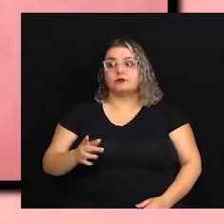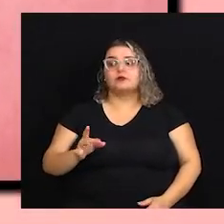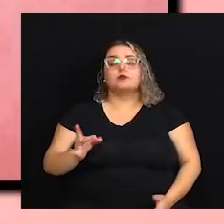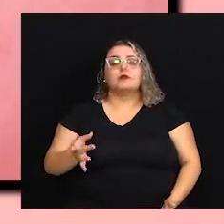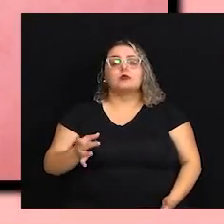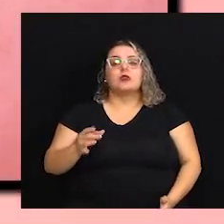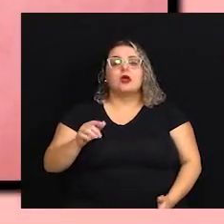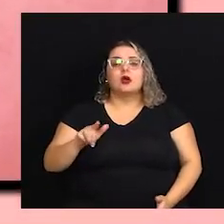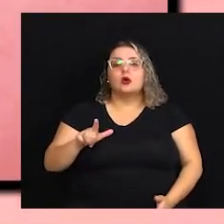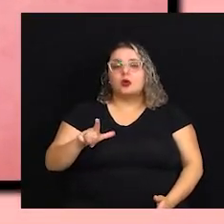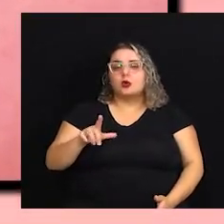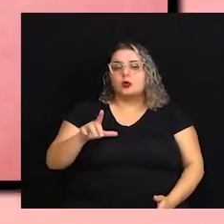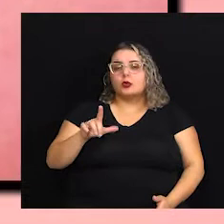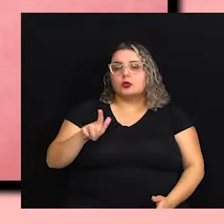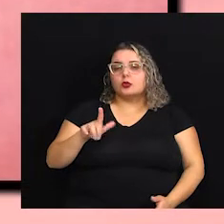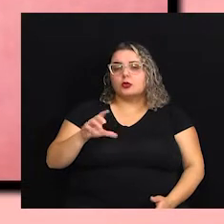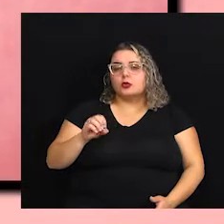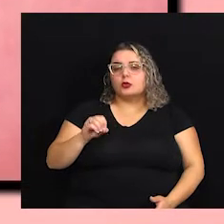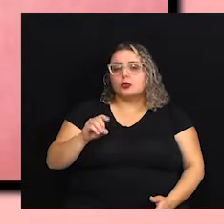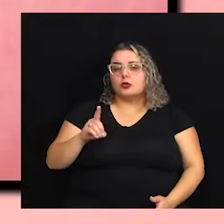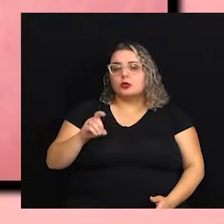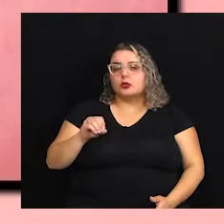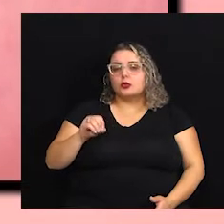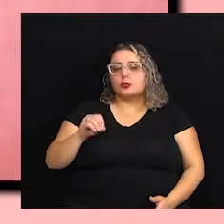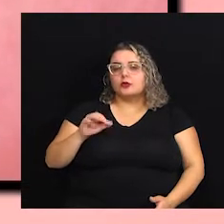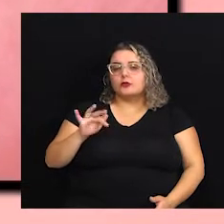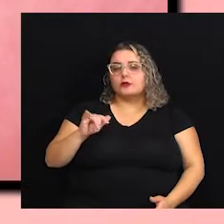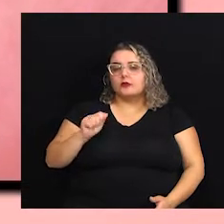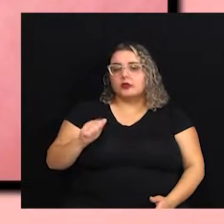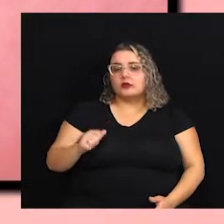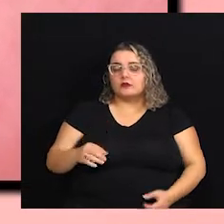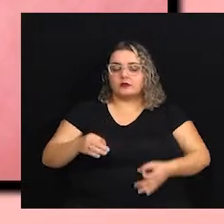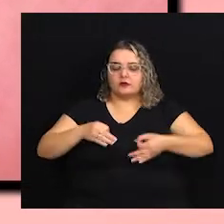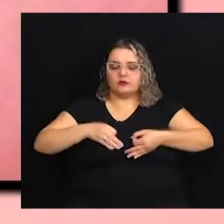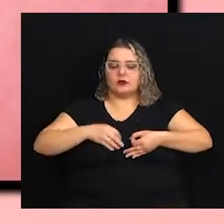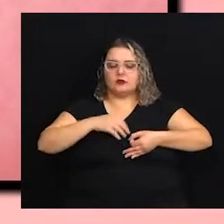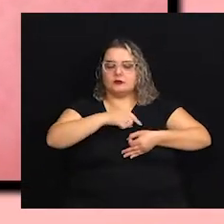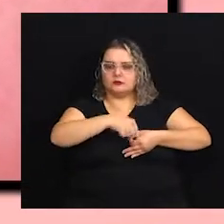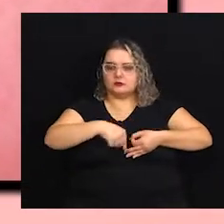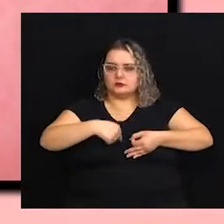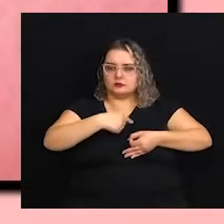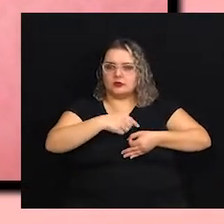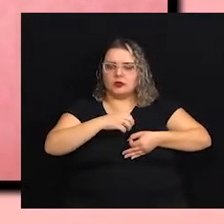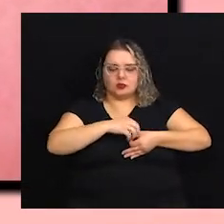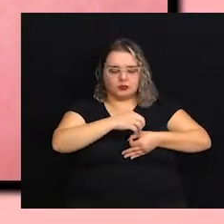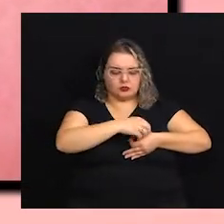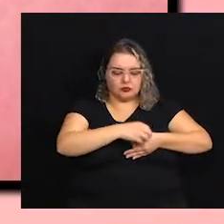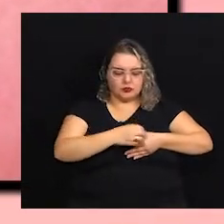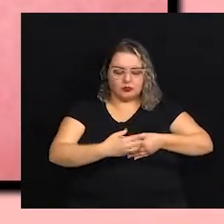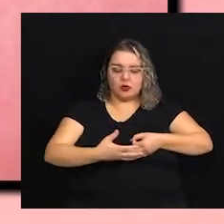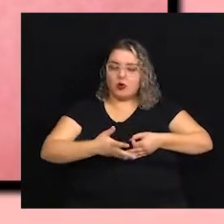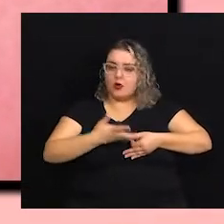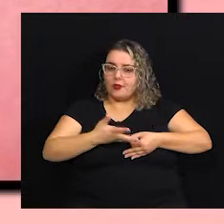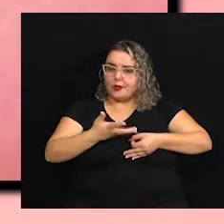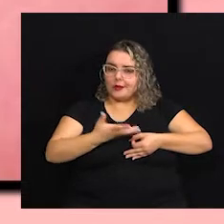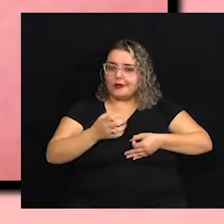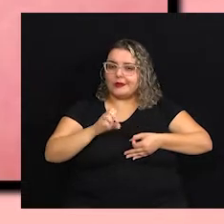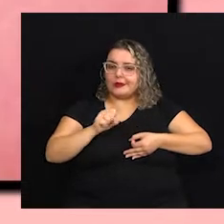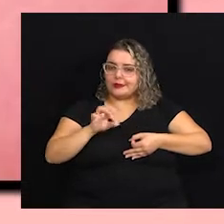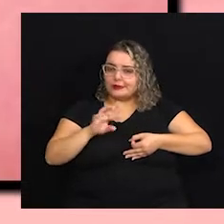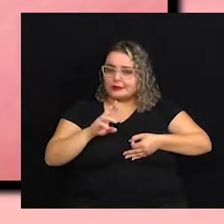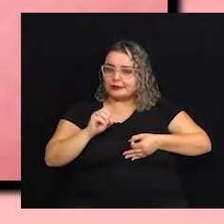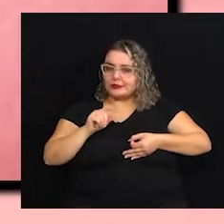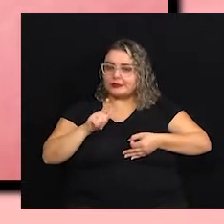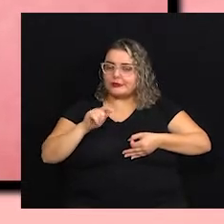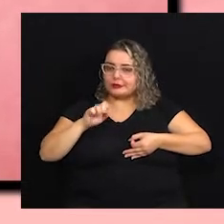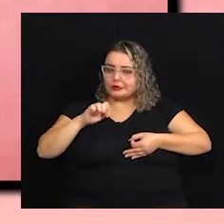verdade, é uma gonadotrofina produzida no nosso cérebro, que vai no nosso ovário e fica lá, ovário, produza